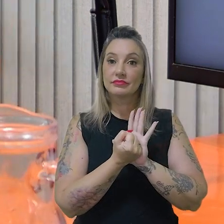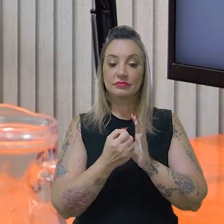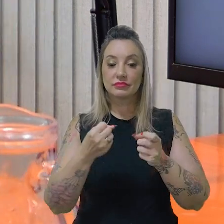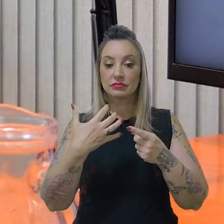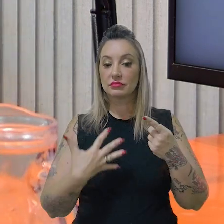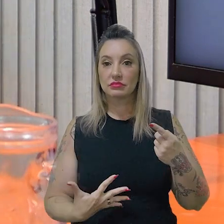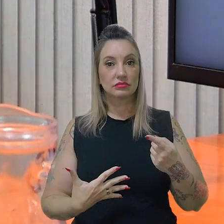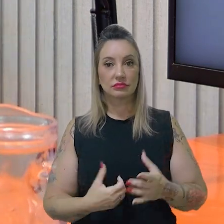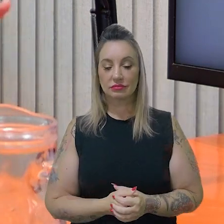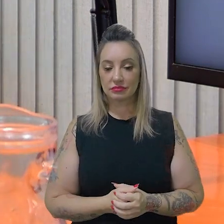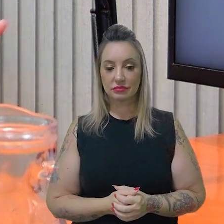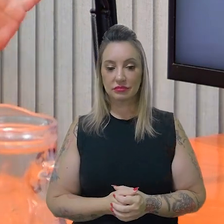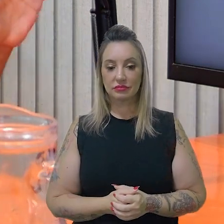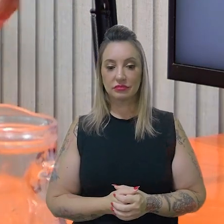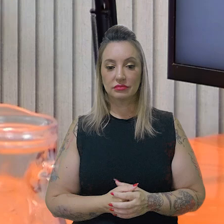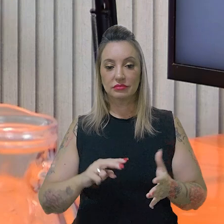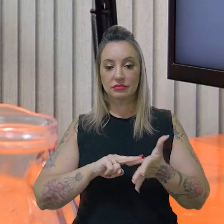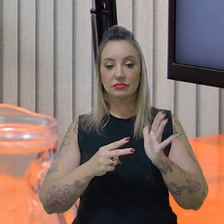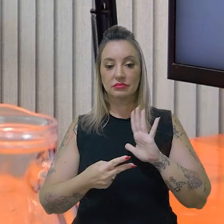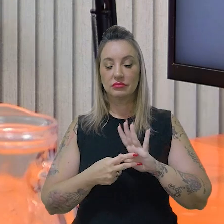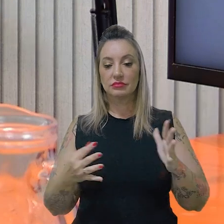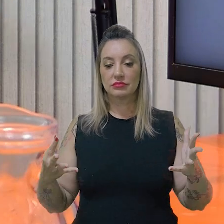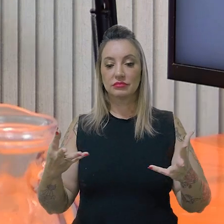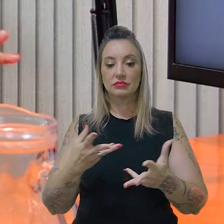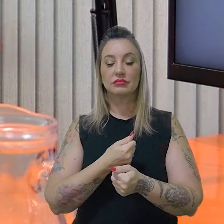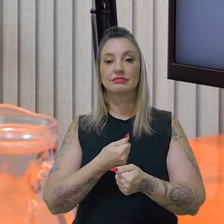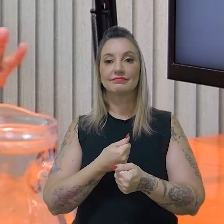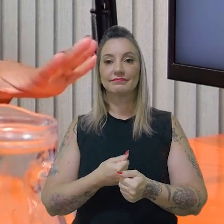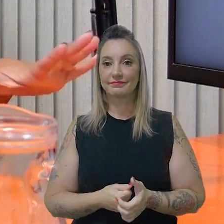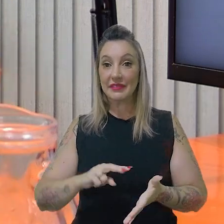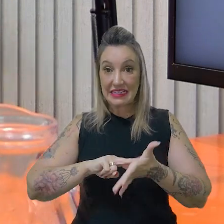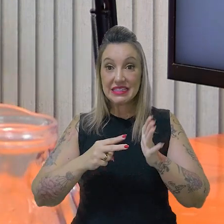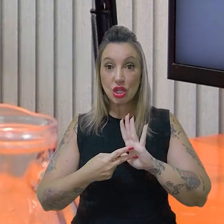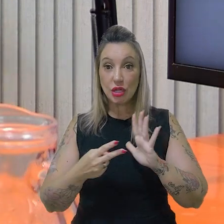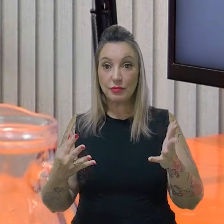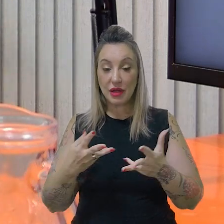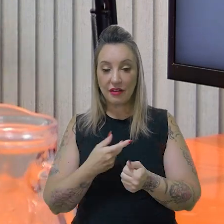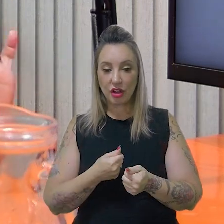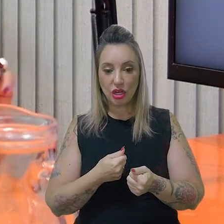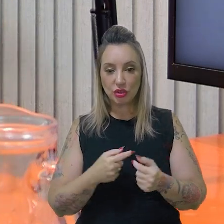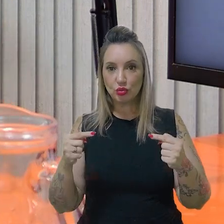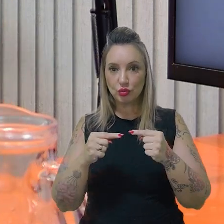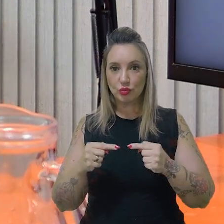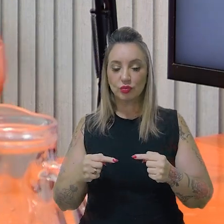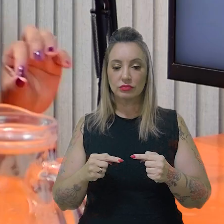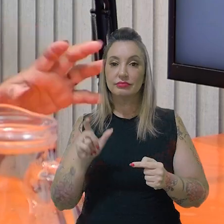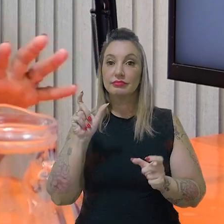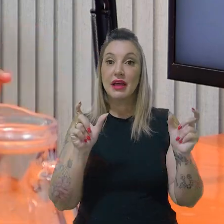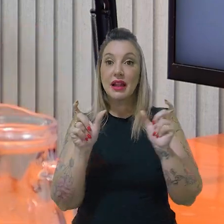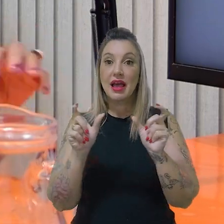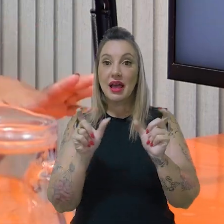filha e ali foi sinônimos de maravil a o desculpa sinônimos de marav maravilhosa